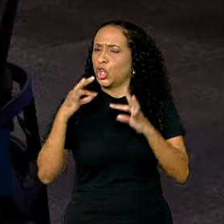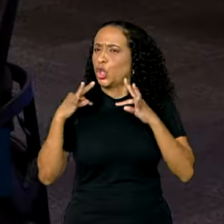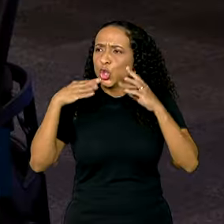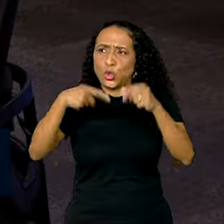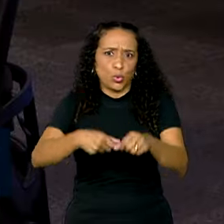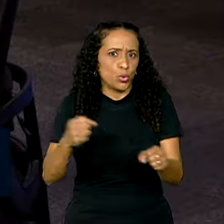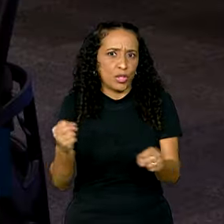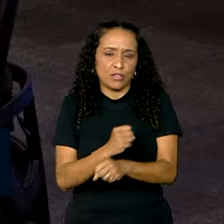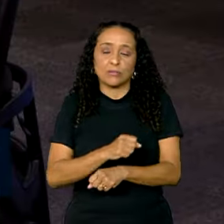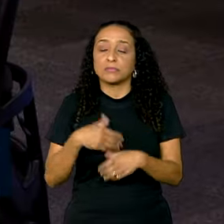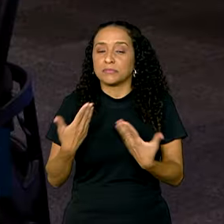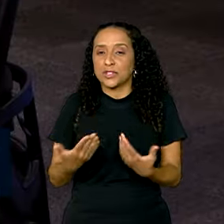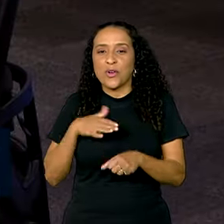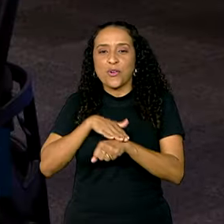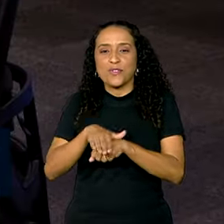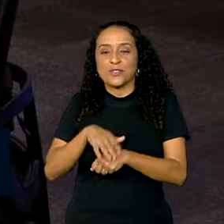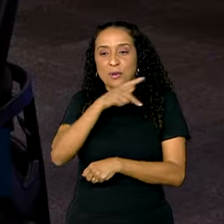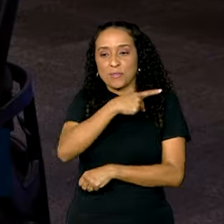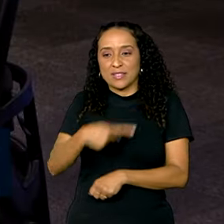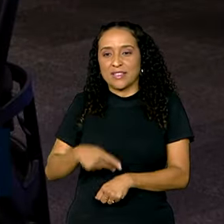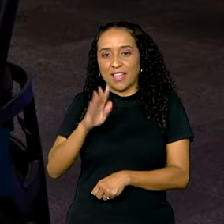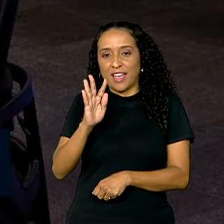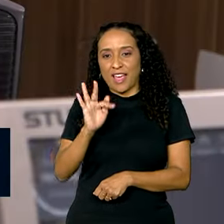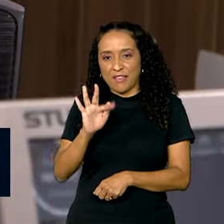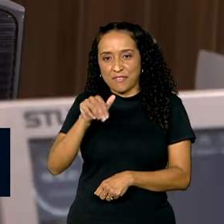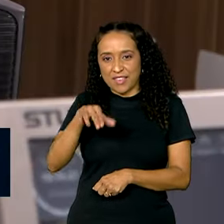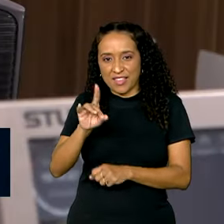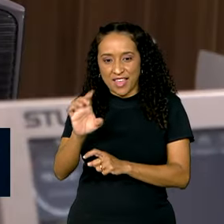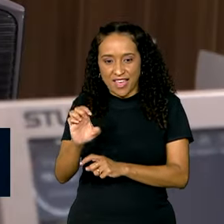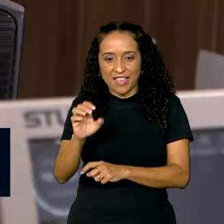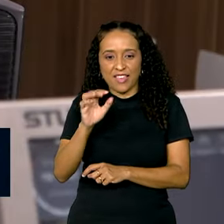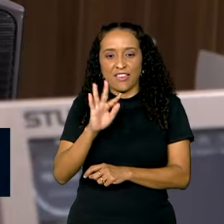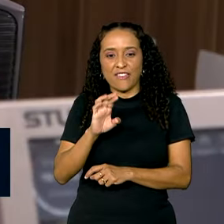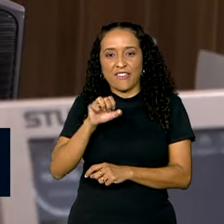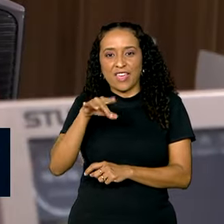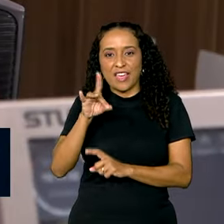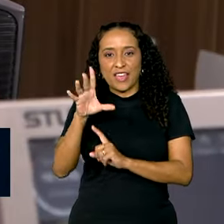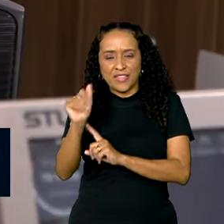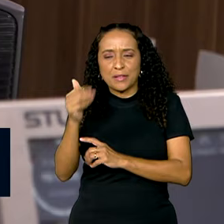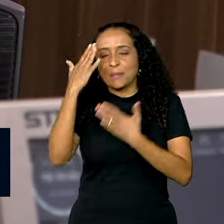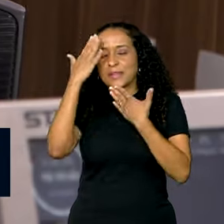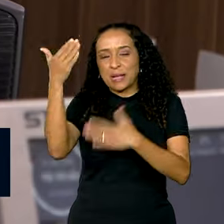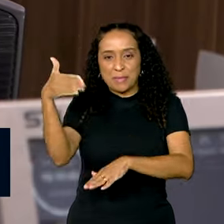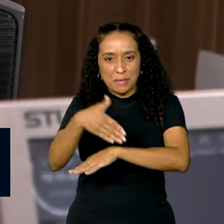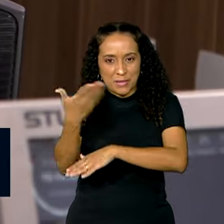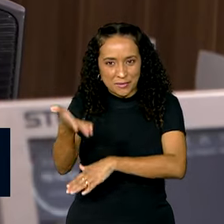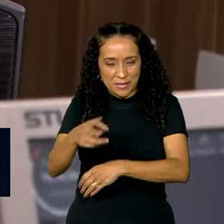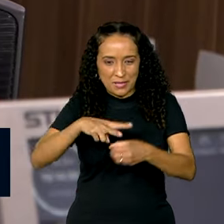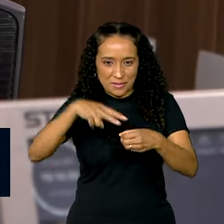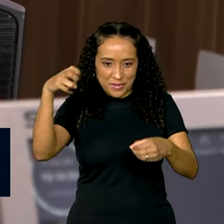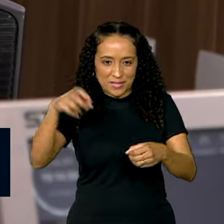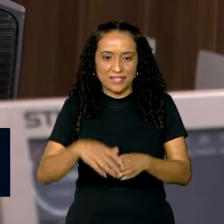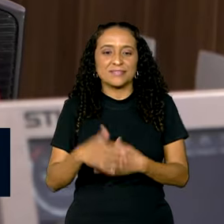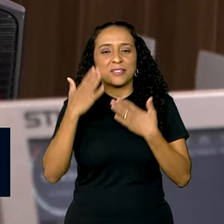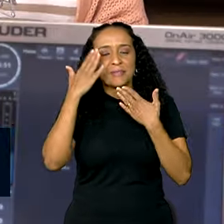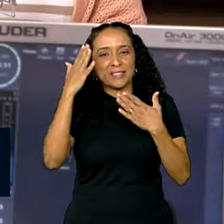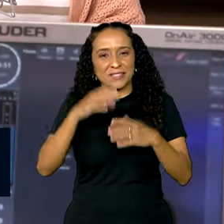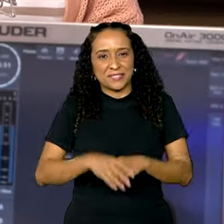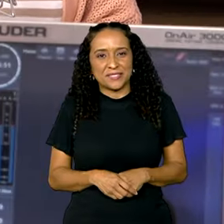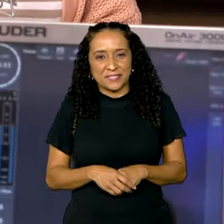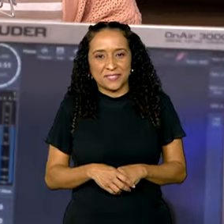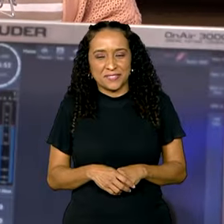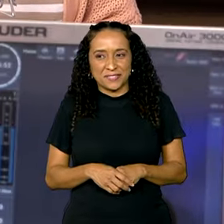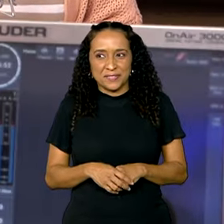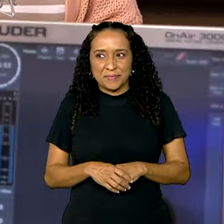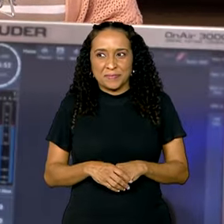obras muito bem nós conversamos com a presidente do fnd Fernanda pacobaiba Muito obrigado pela participação aqui na voz do Brasil muito obrigada